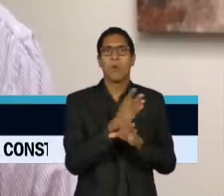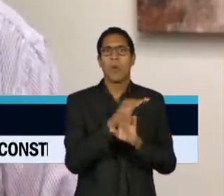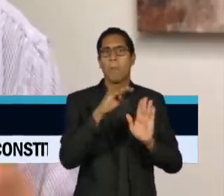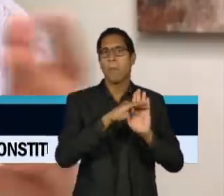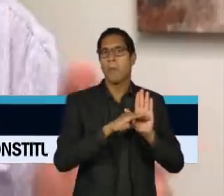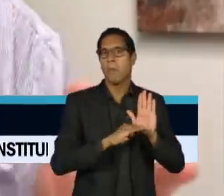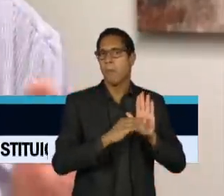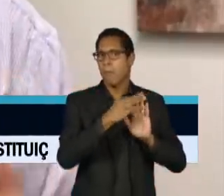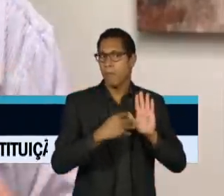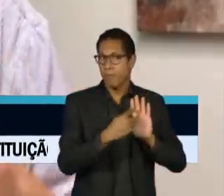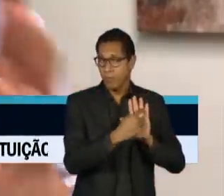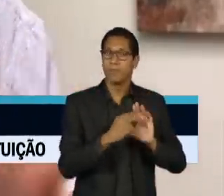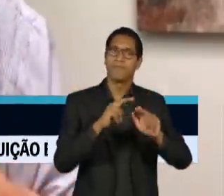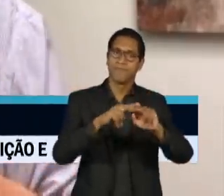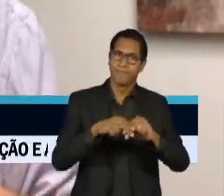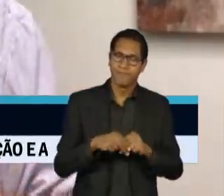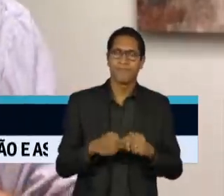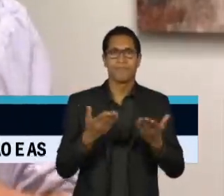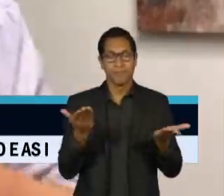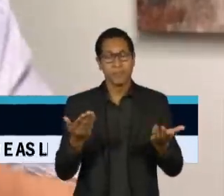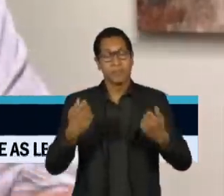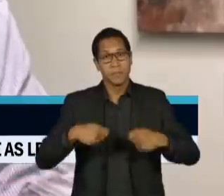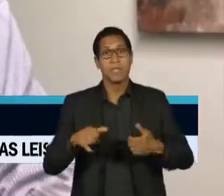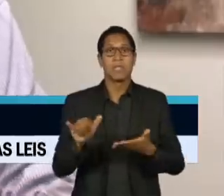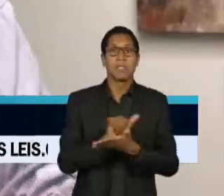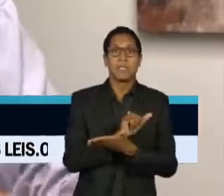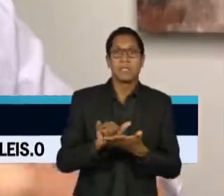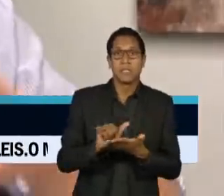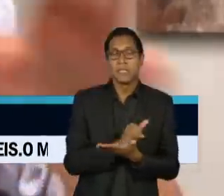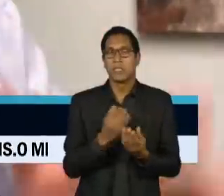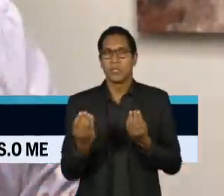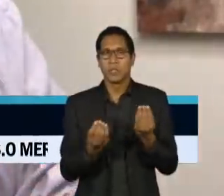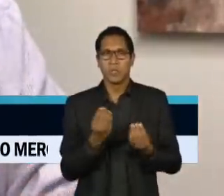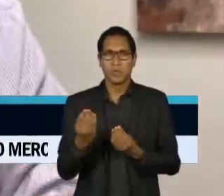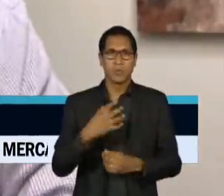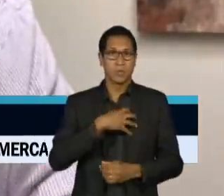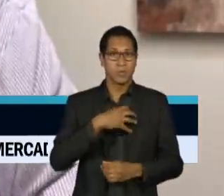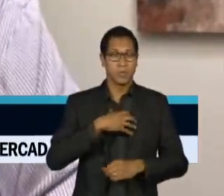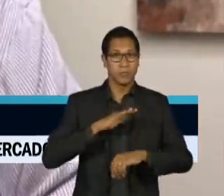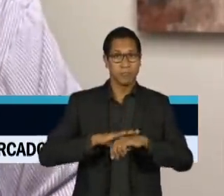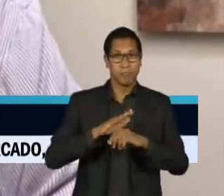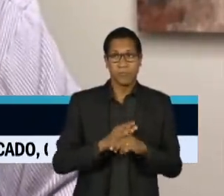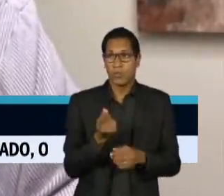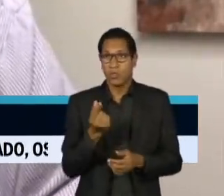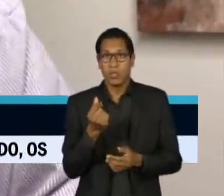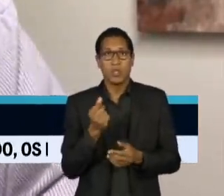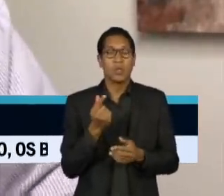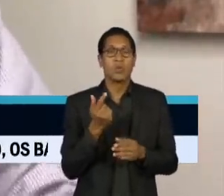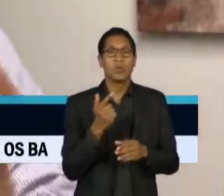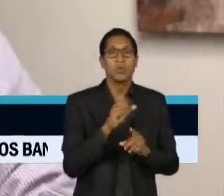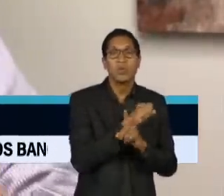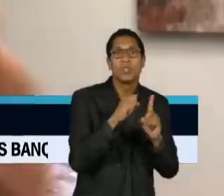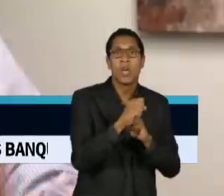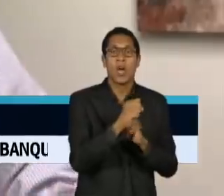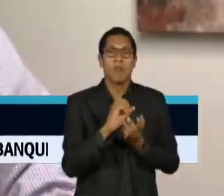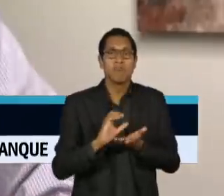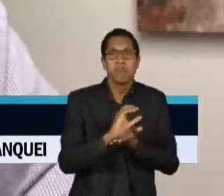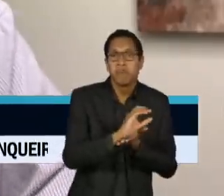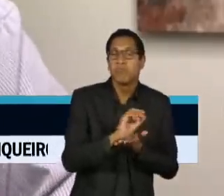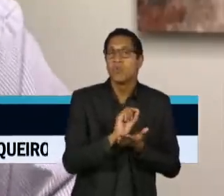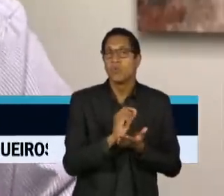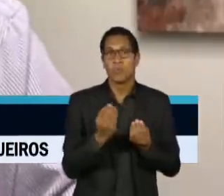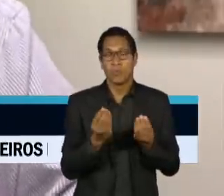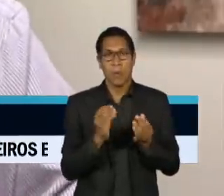sentido que é óbvio que alguma saída será encontrada para o gasto social, principalmente. Mas o restante a gente